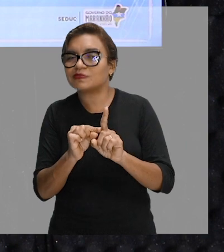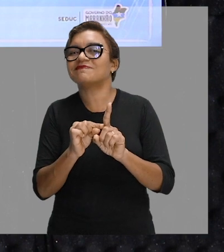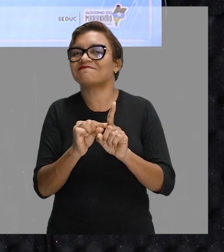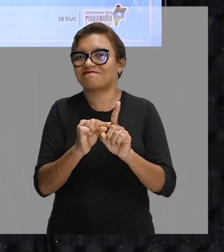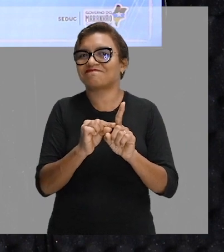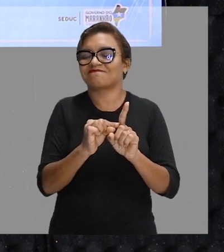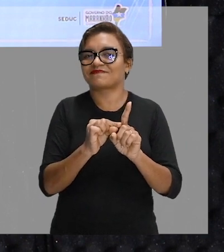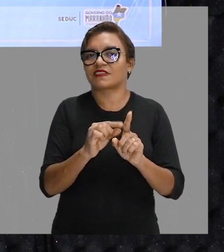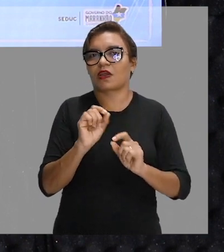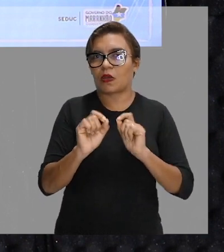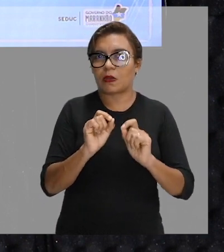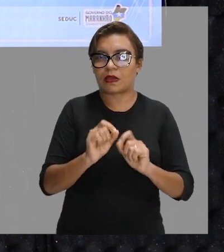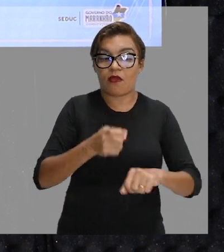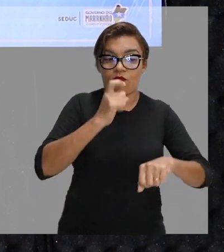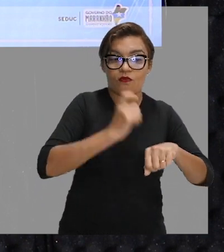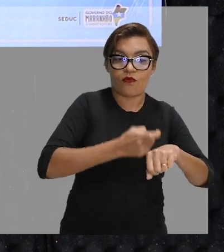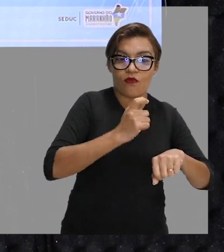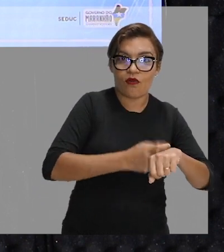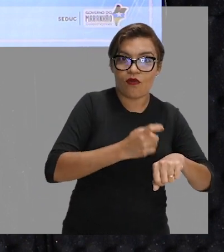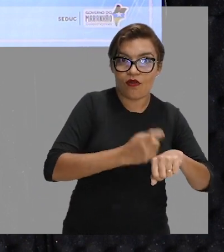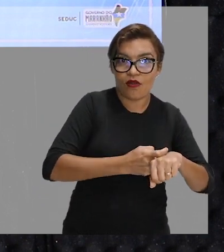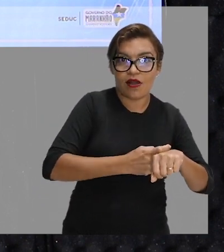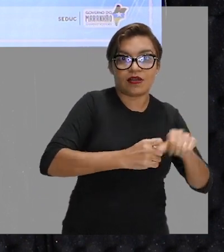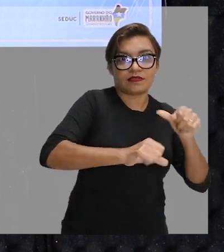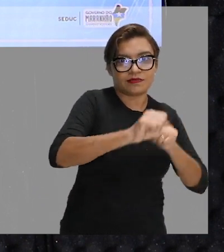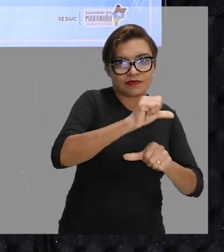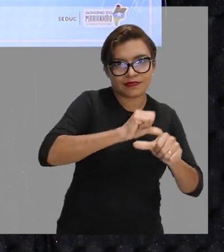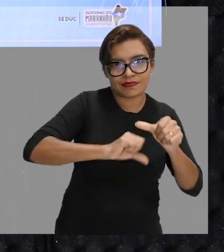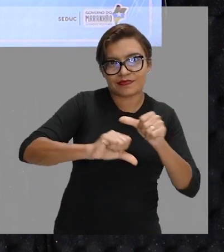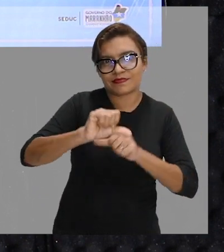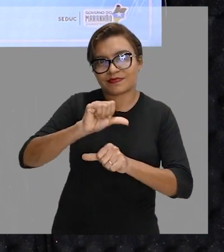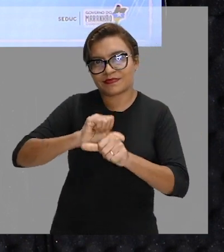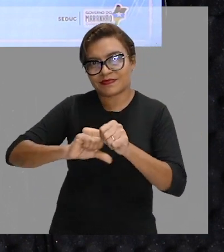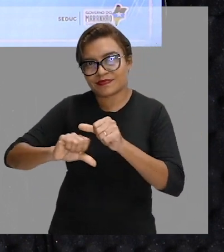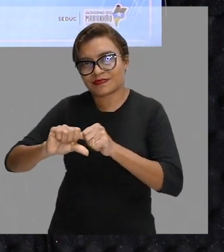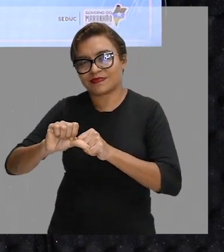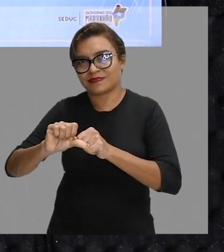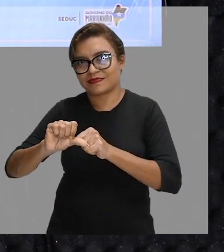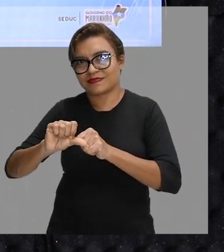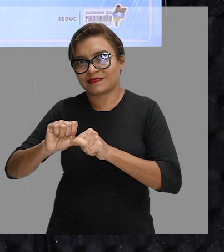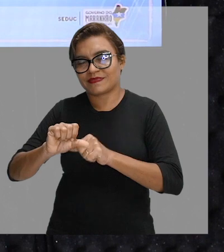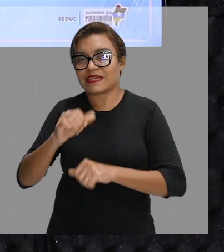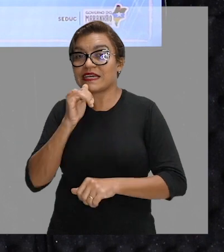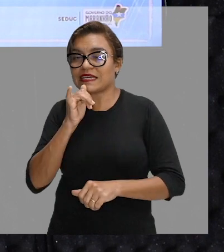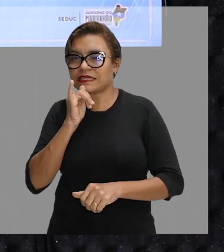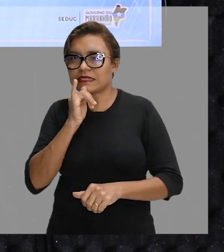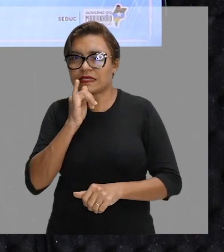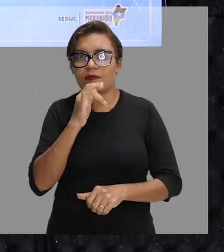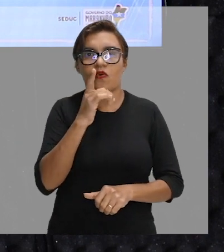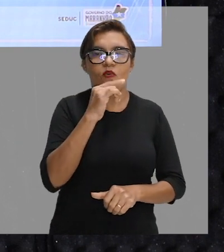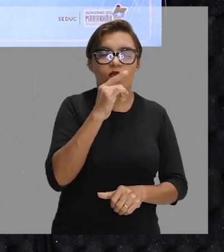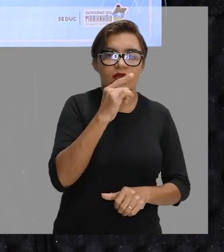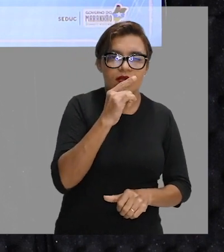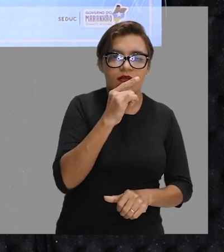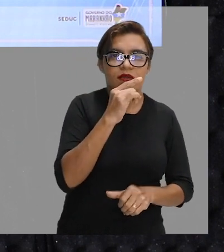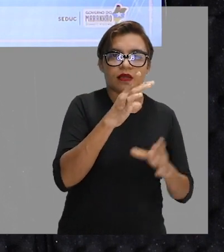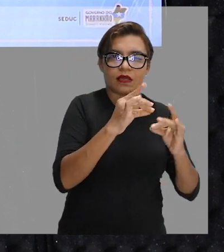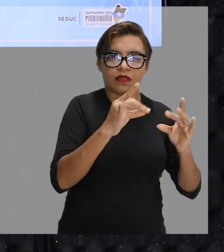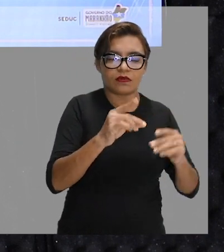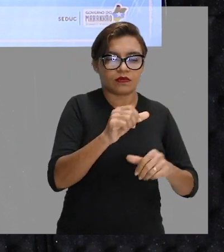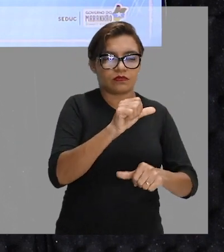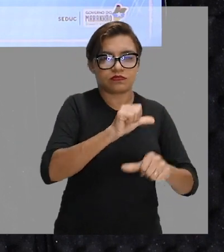congelamento, que vamos chamar de ΔTC. Delta, variação da temperatura de